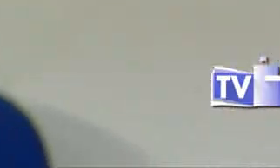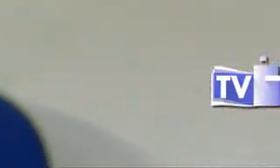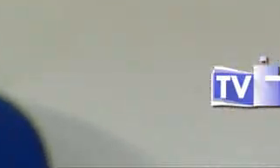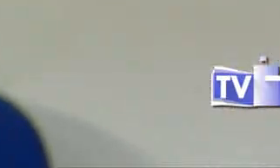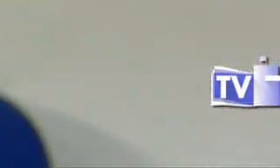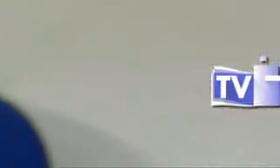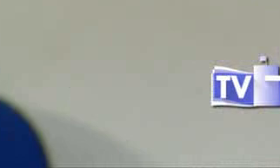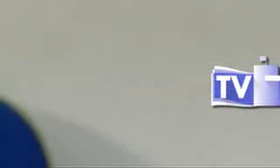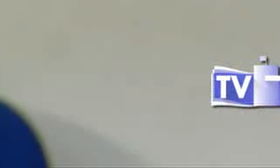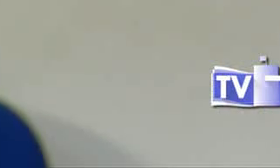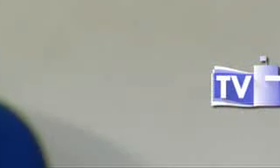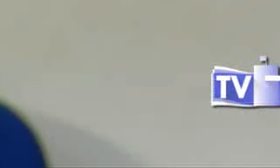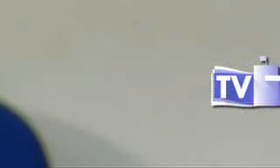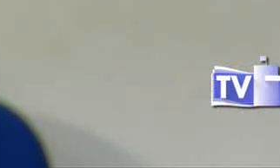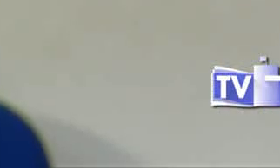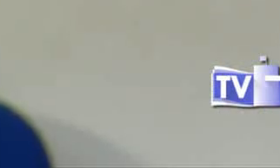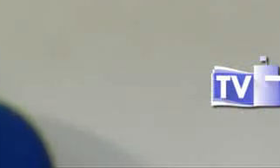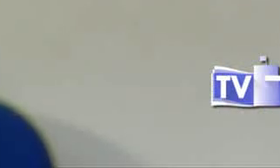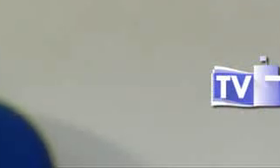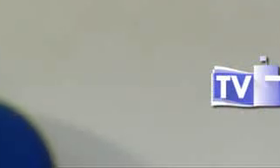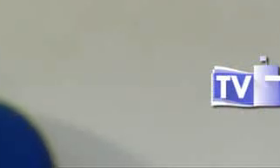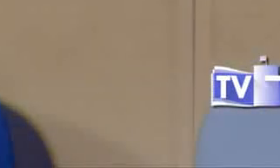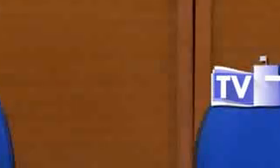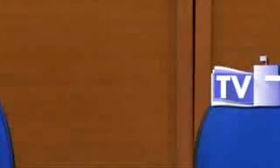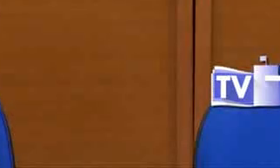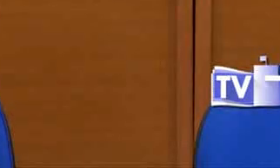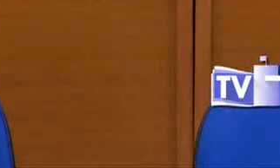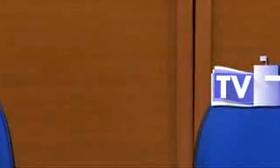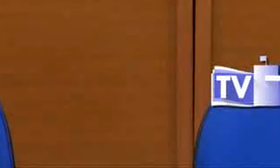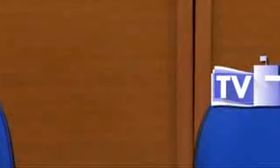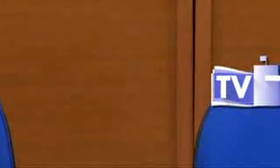É o direito de todas,